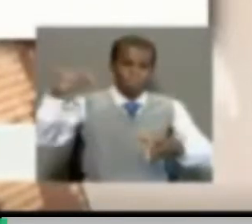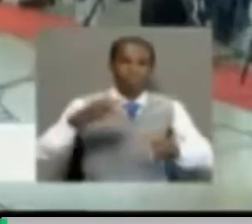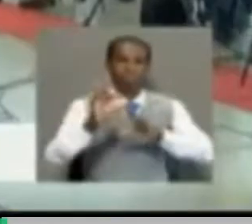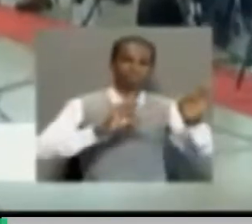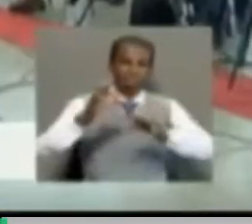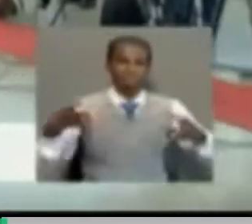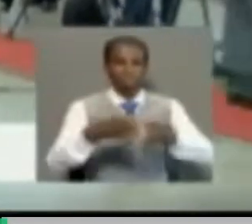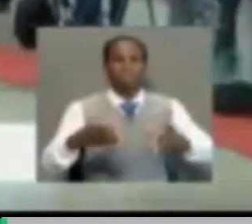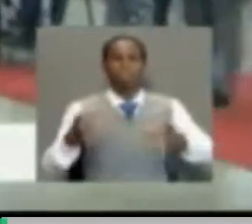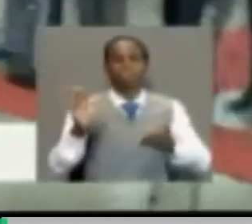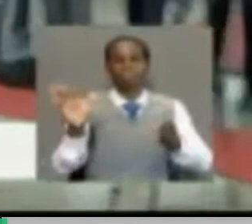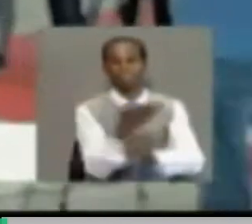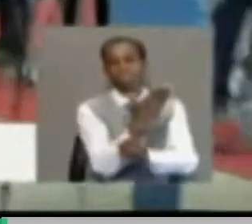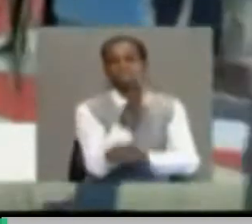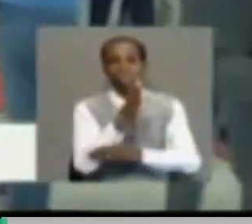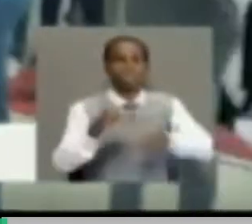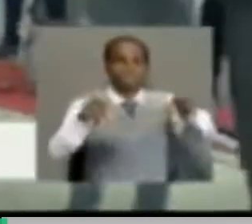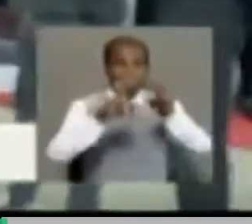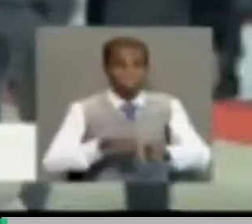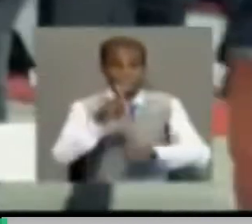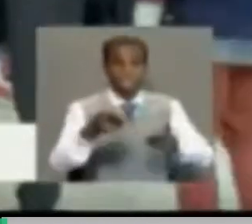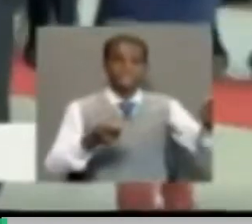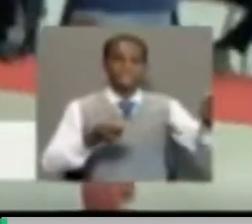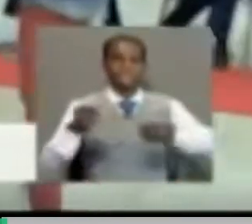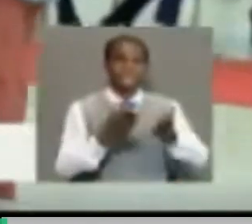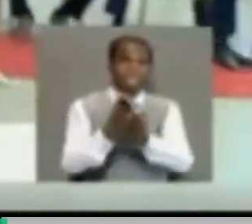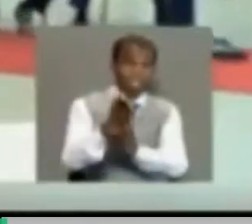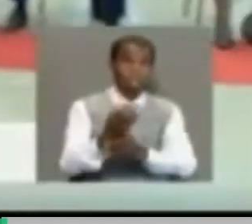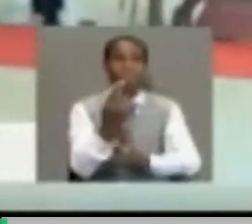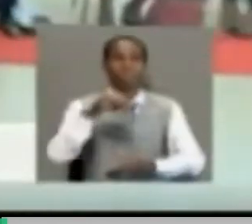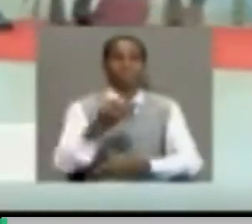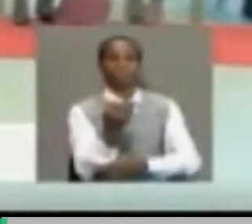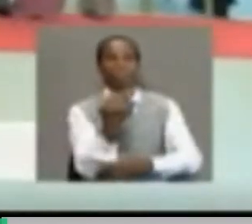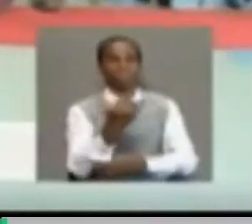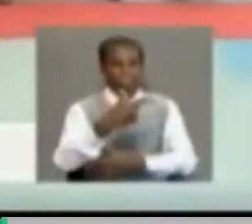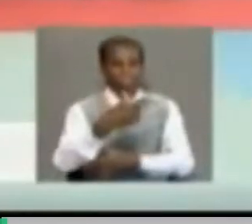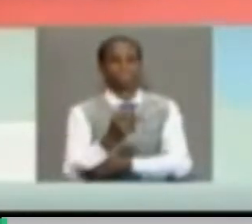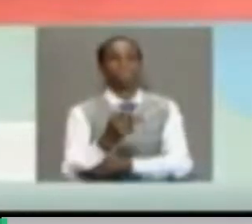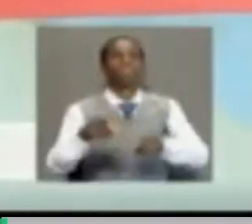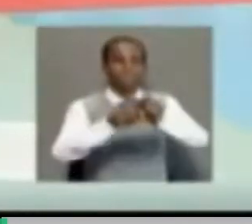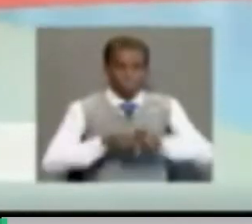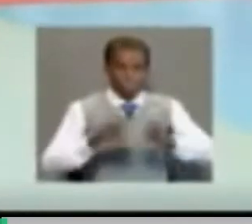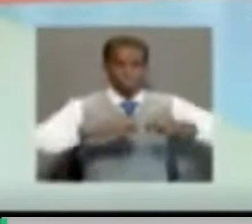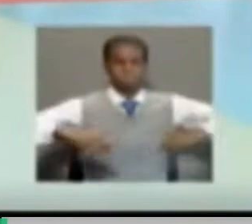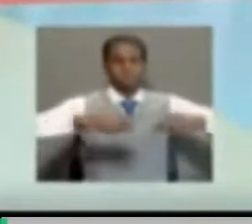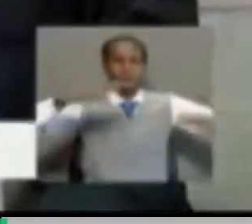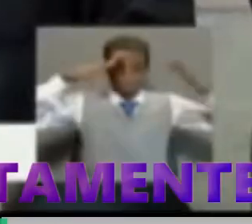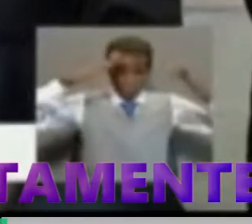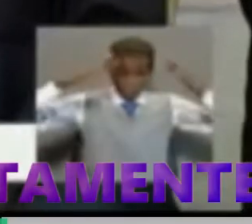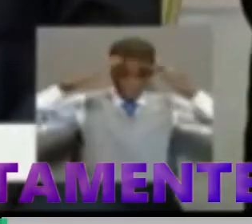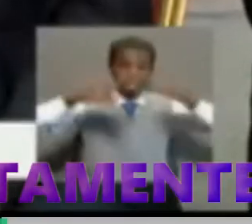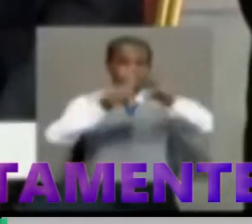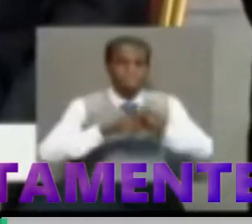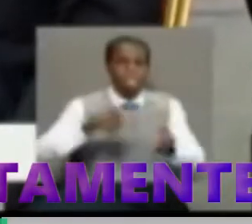UNITA. Na sequência, a direção da UNITA esteve reunida e analisou o acórdão do Tribunal Constitucional